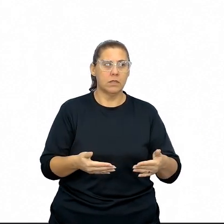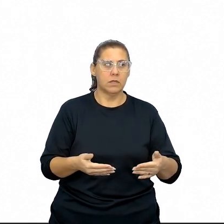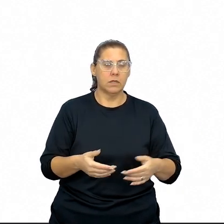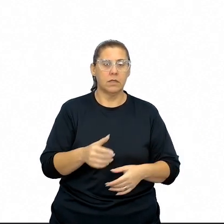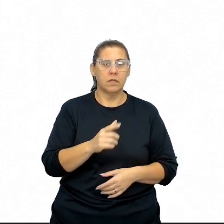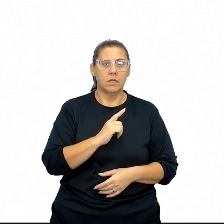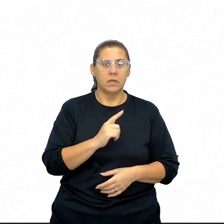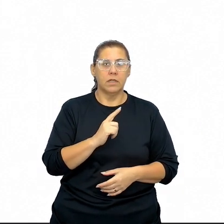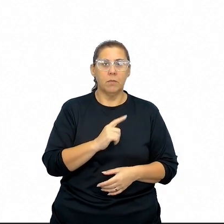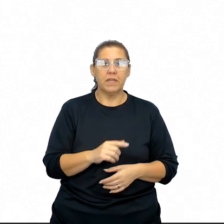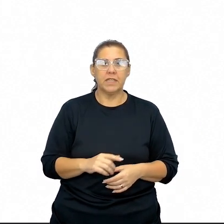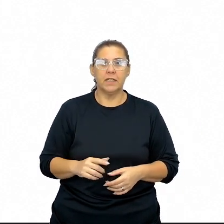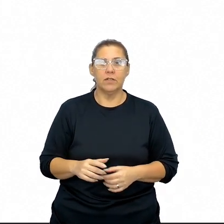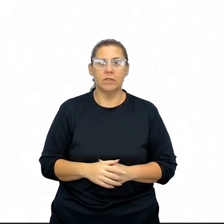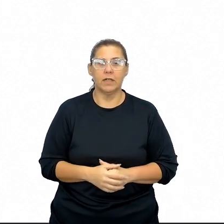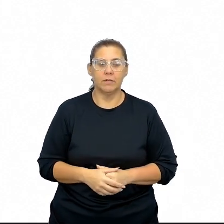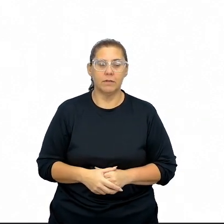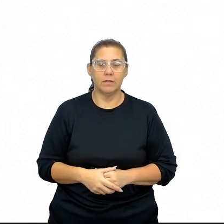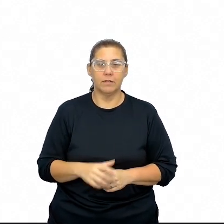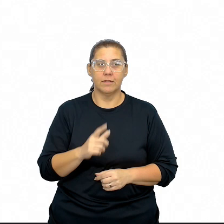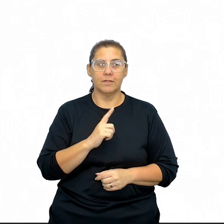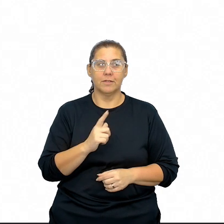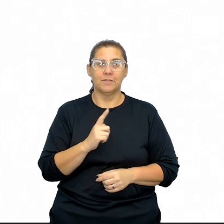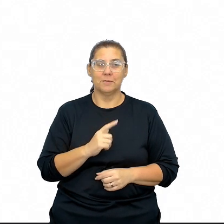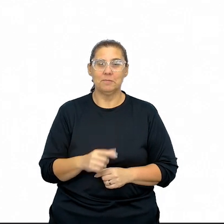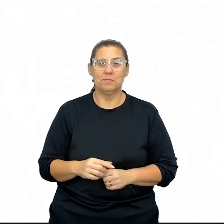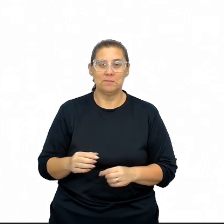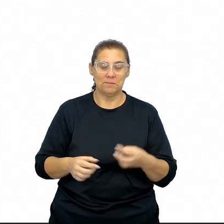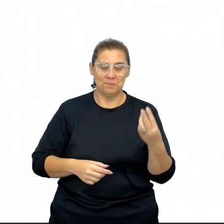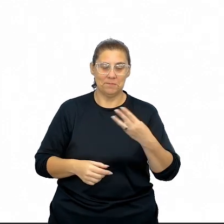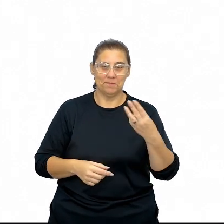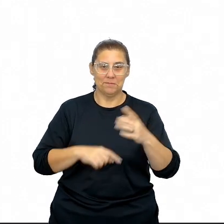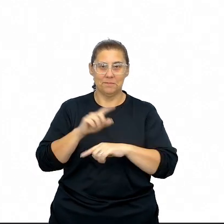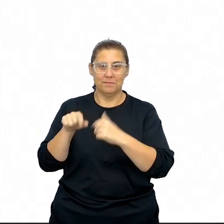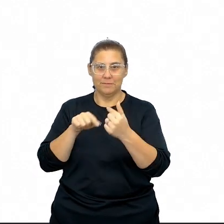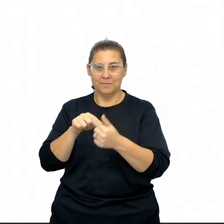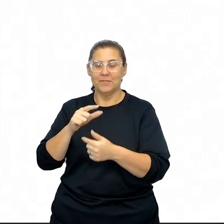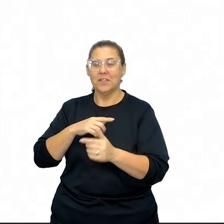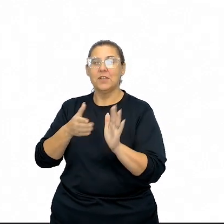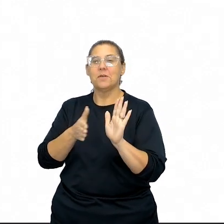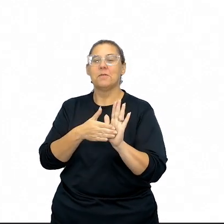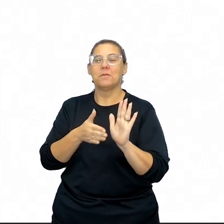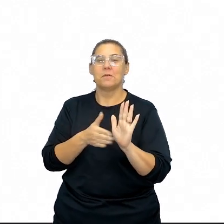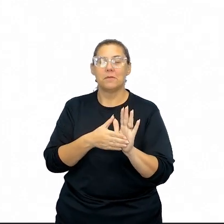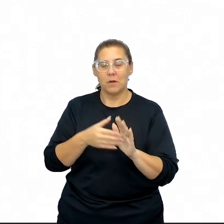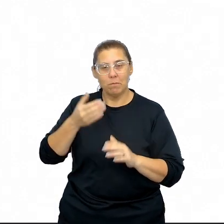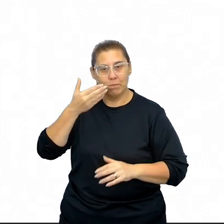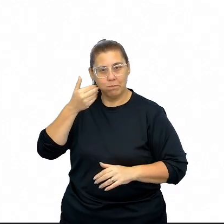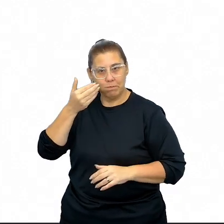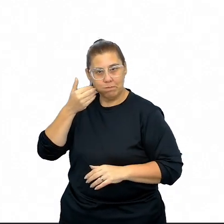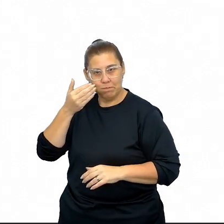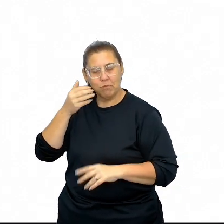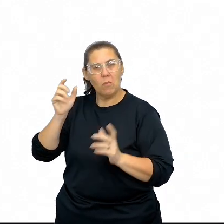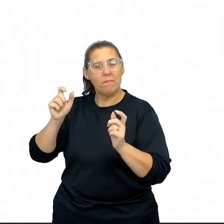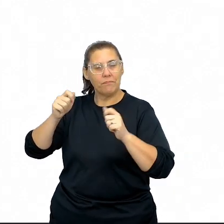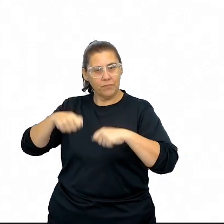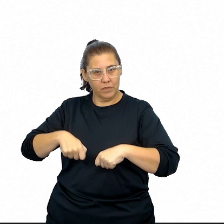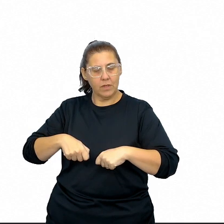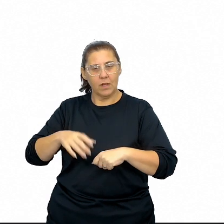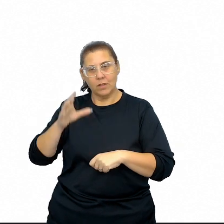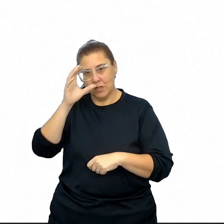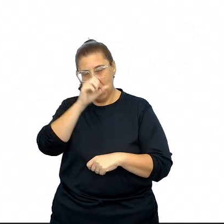habilidades essenciais. Já o nosso terceiro objetivo tem a proposta de explorar as possibilidades